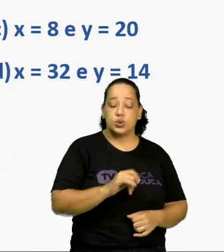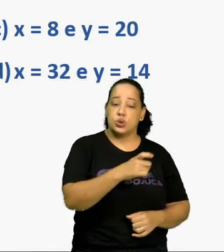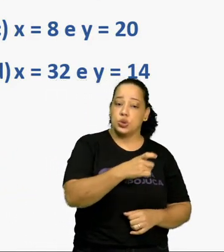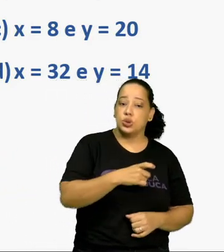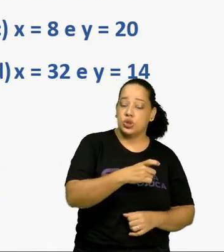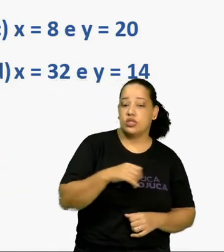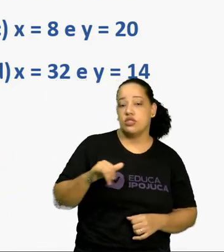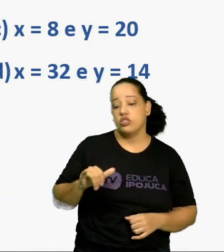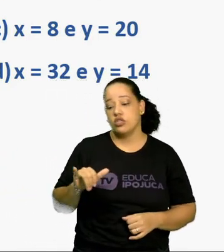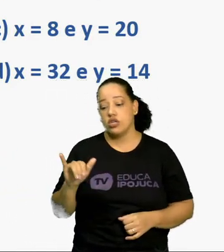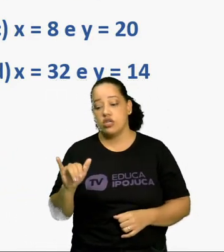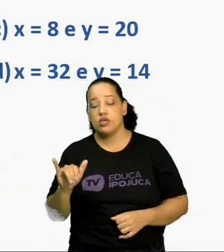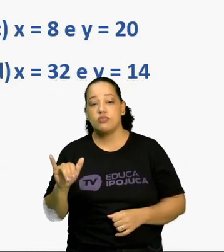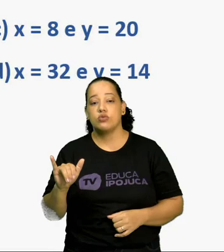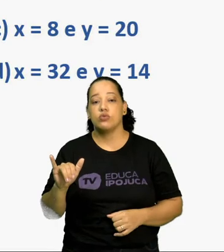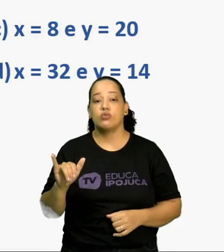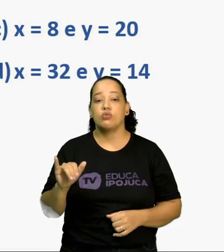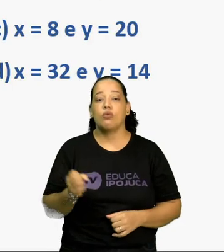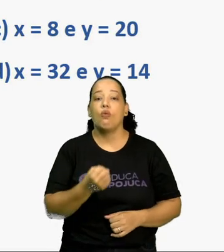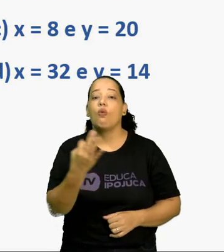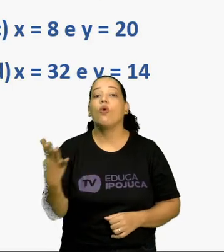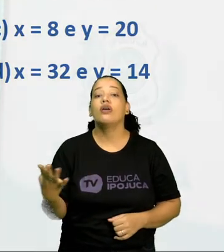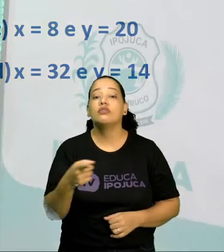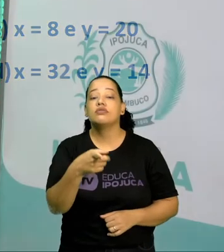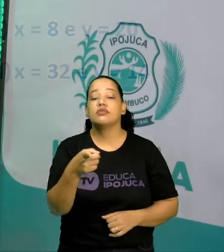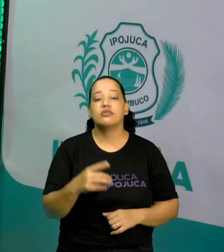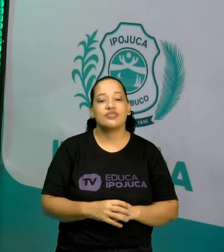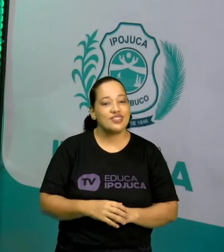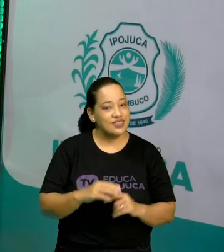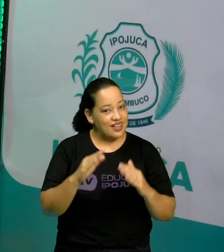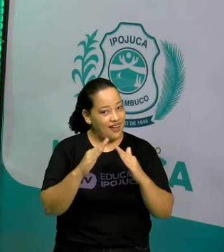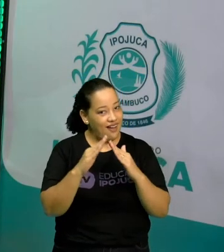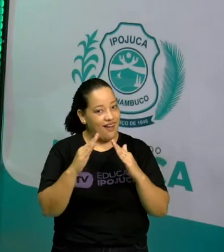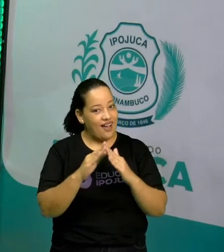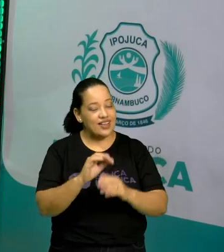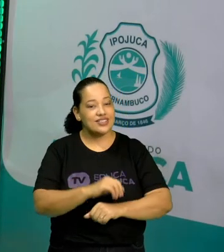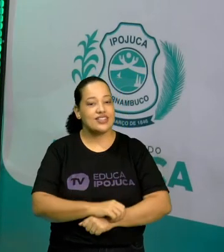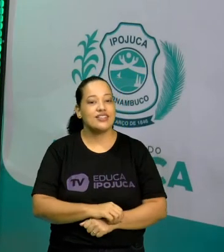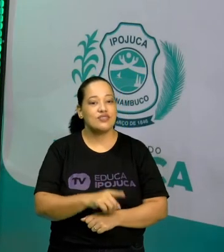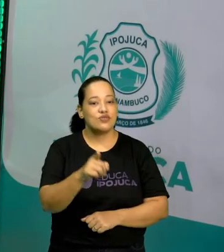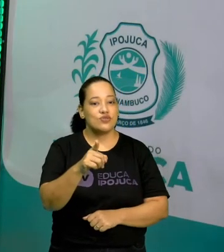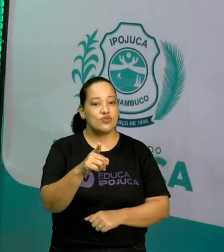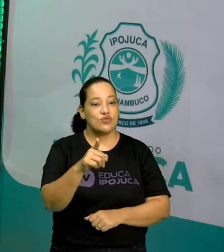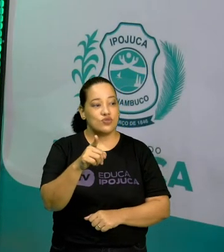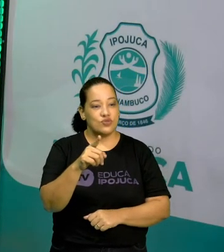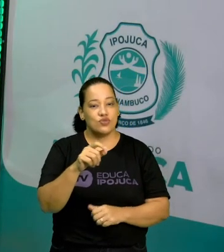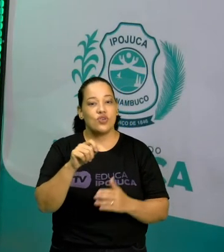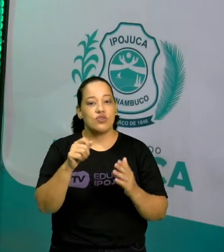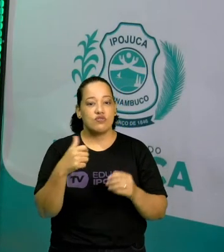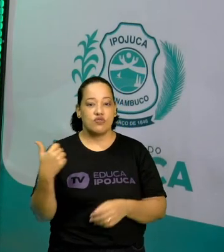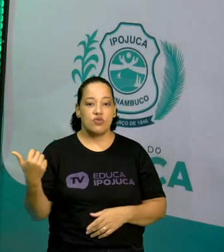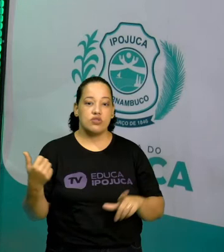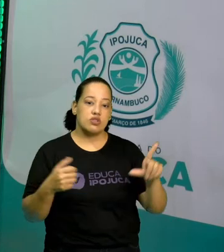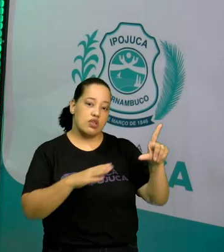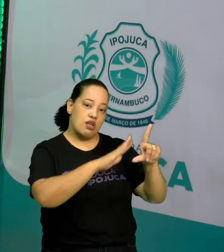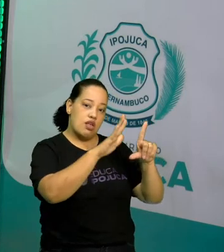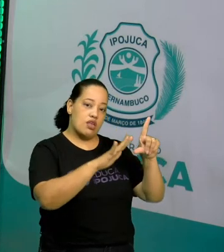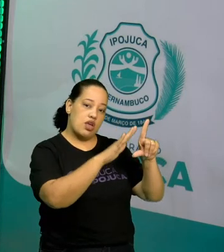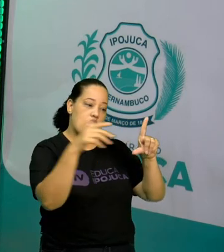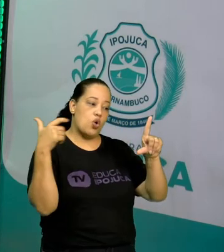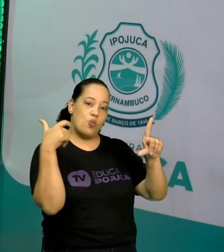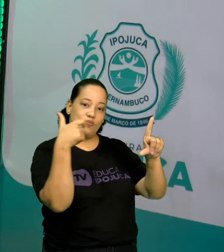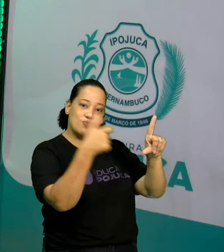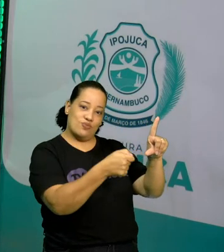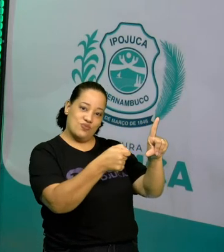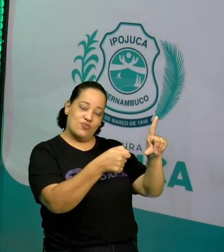dos lados, você vai fazer em casa. Coloque aí, enquadre no seu celular, no QR Code,